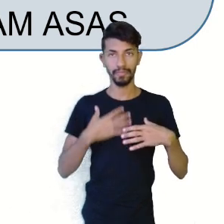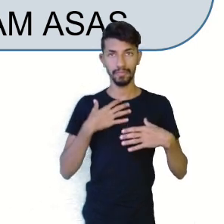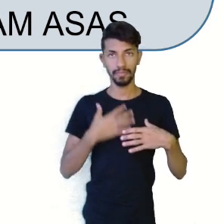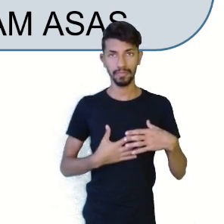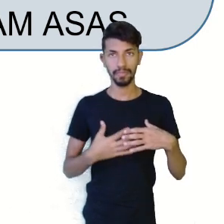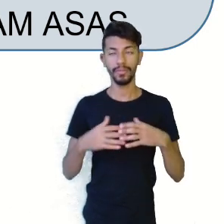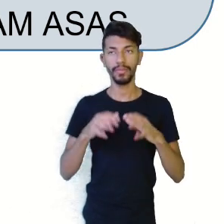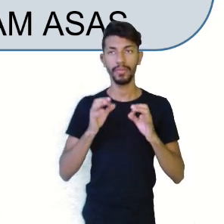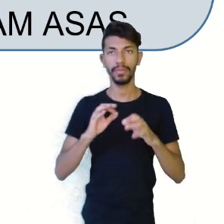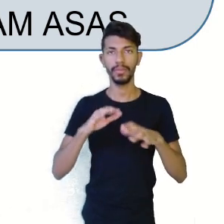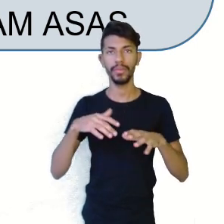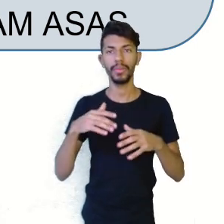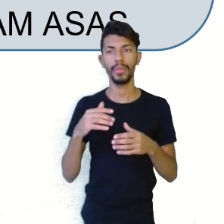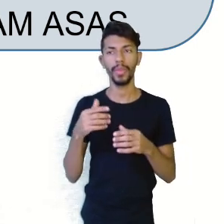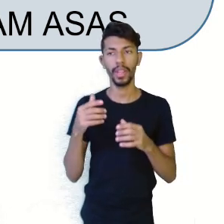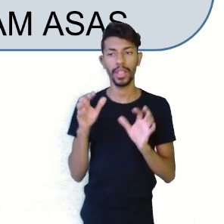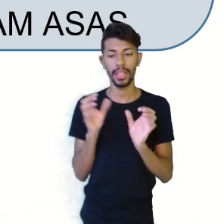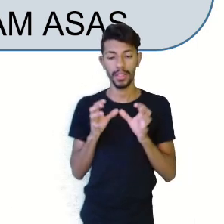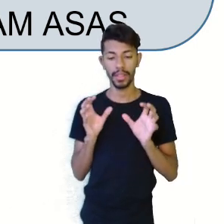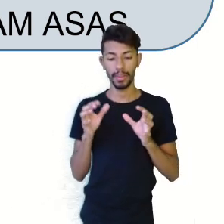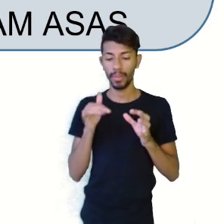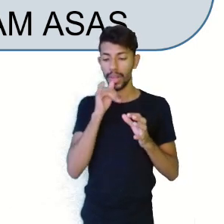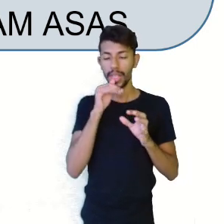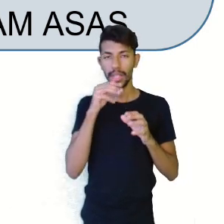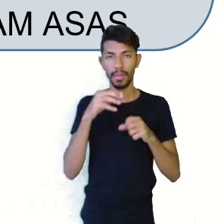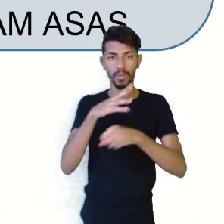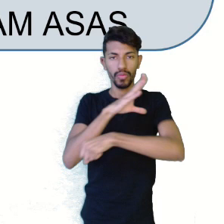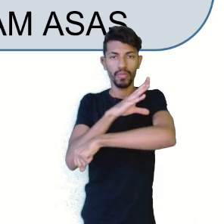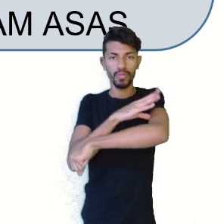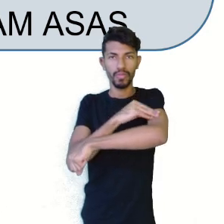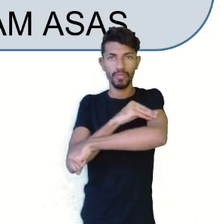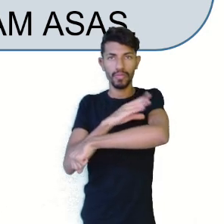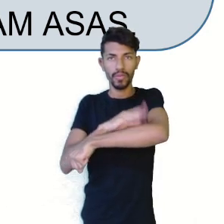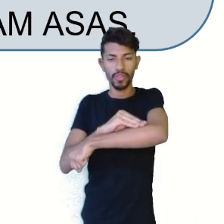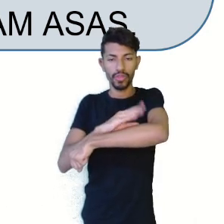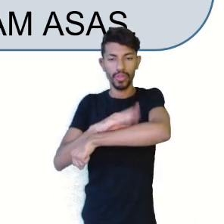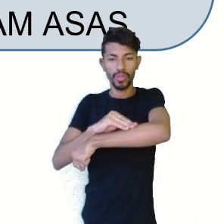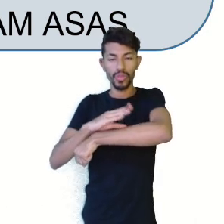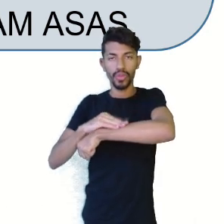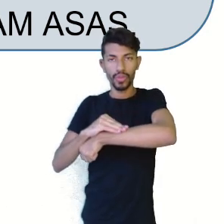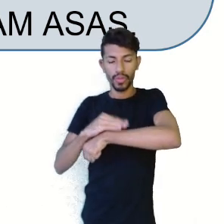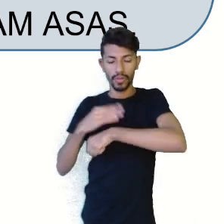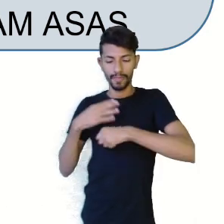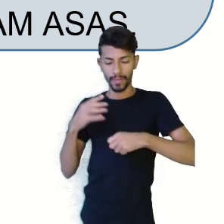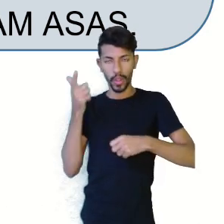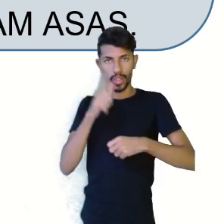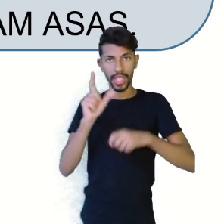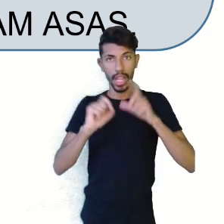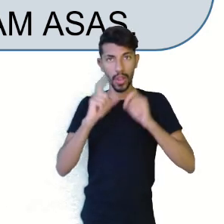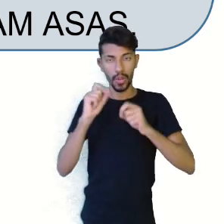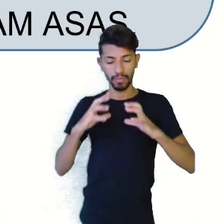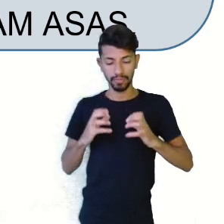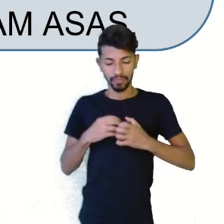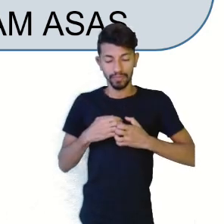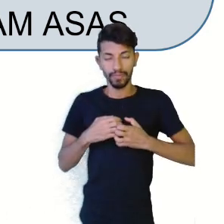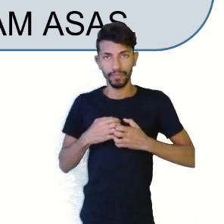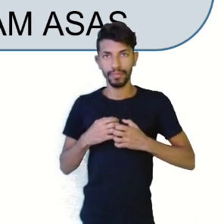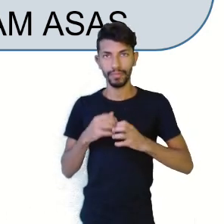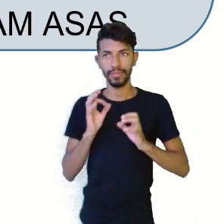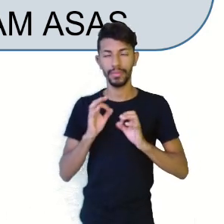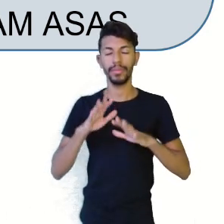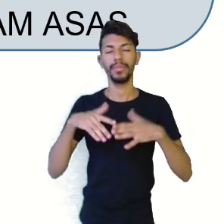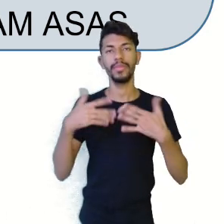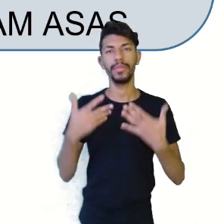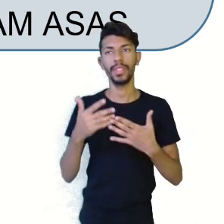dela, na qual se prendem os músculos que movimentam as asas. Aí eu peguei a imagem de uma quilha de navio, justamente para a gente